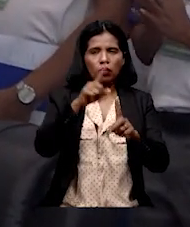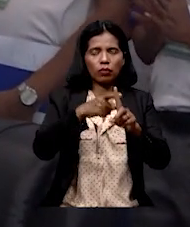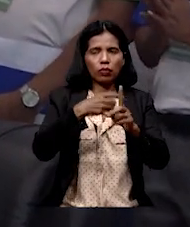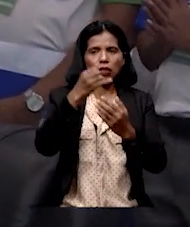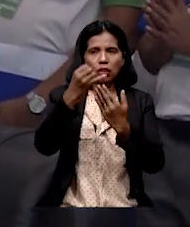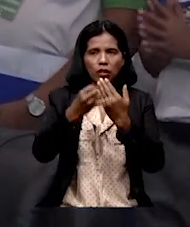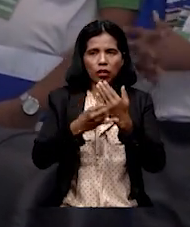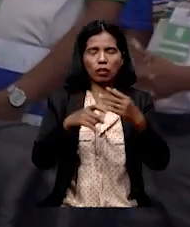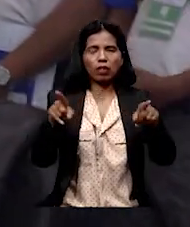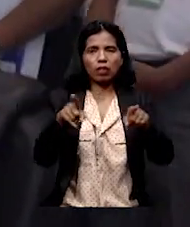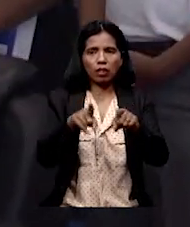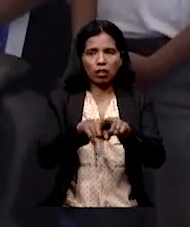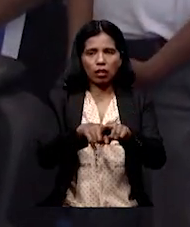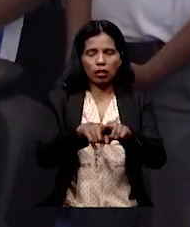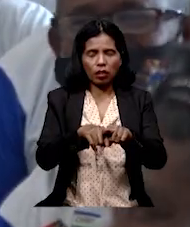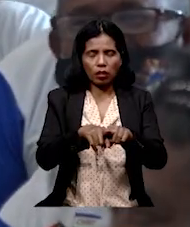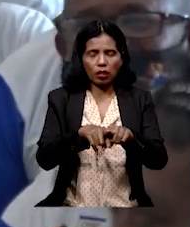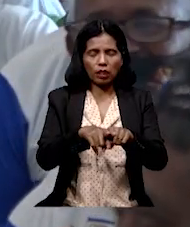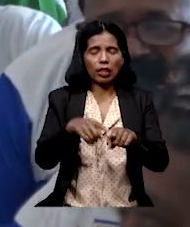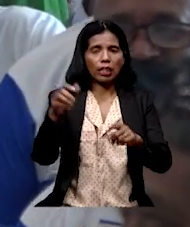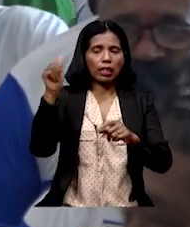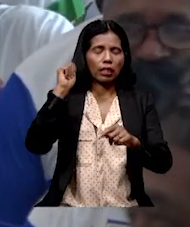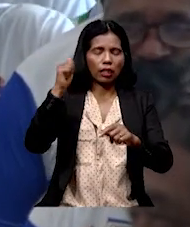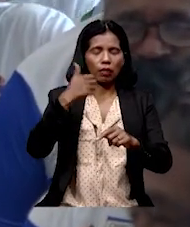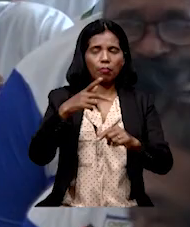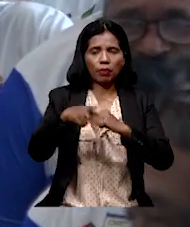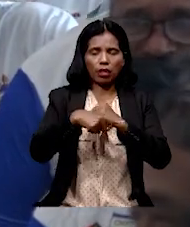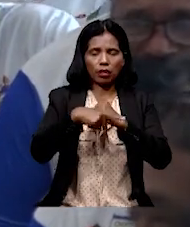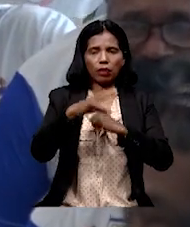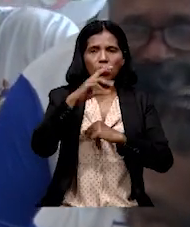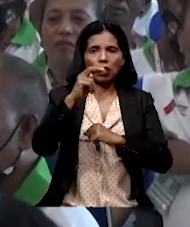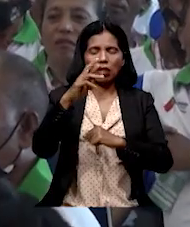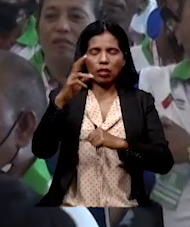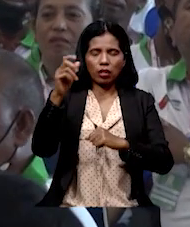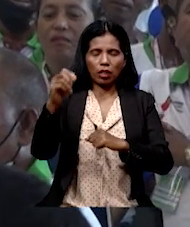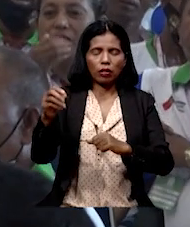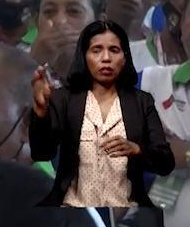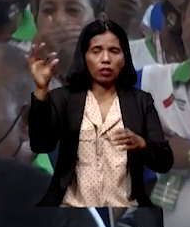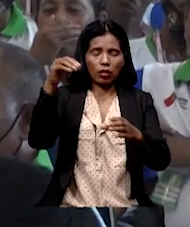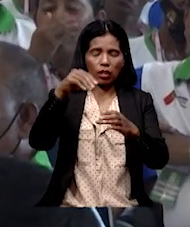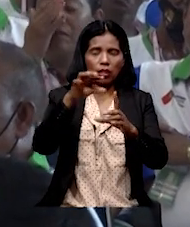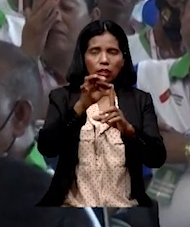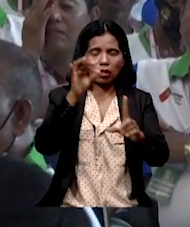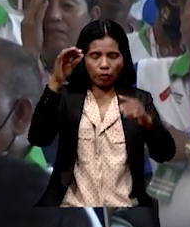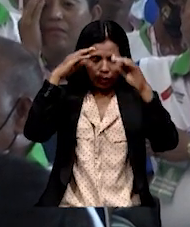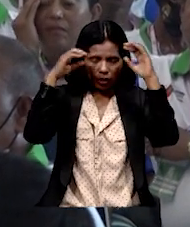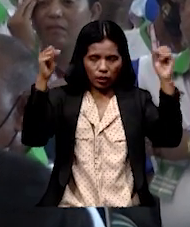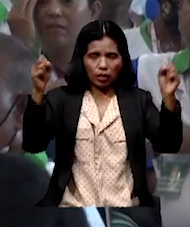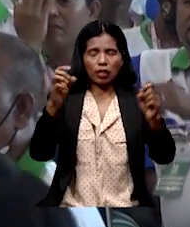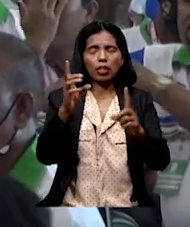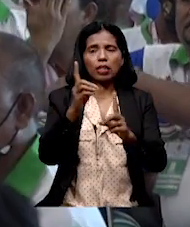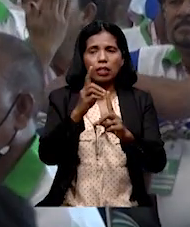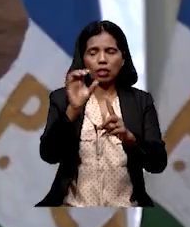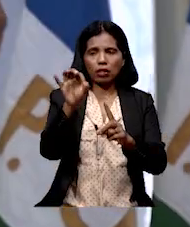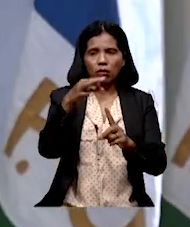onde sai Hanessan candidato Partido CNRT Nian, onde concorre e a eleição presidencial e a loro no ano recém-sia